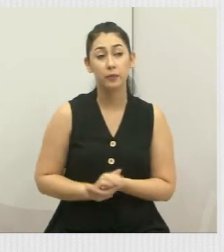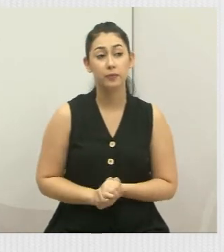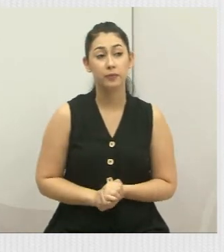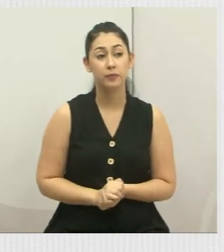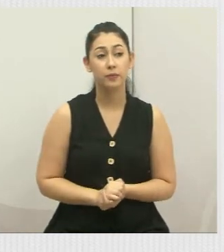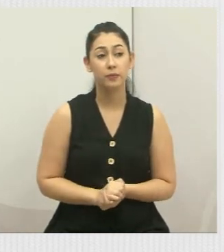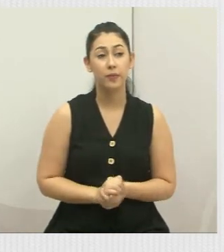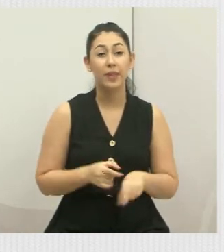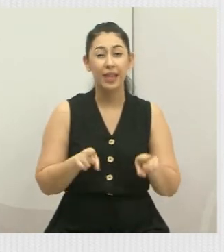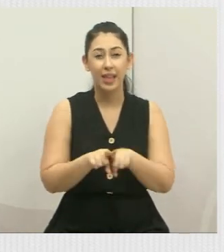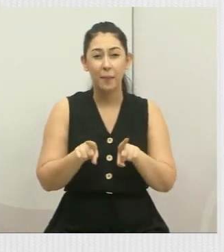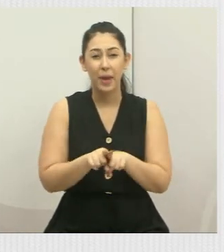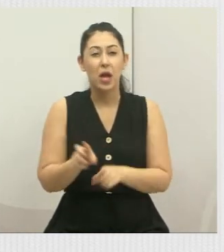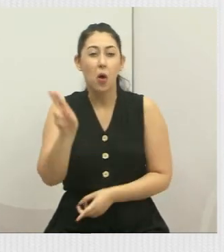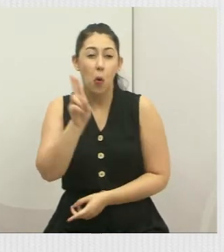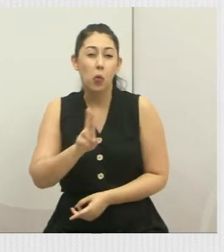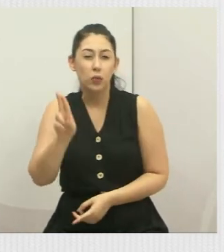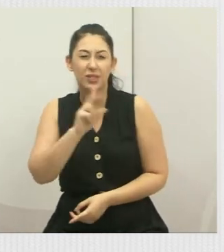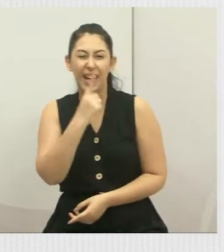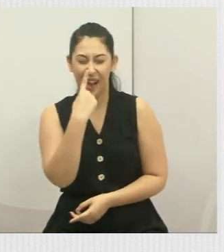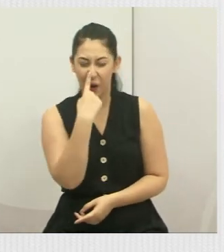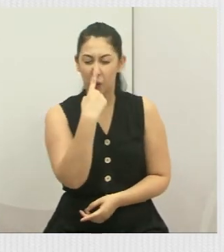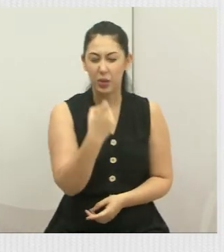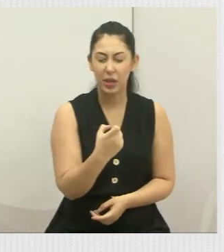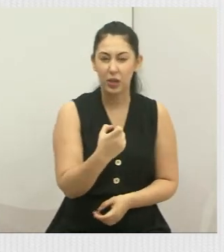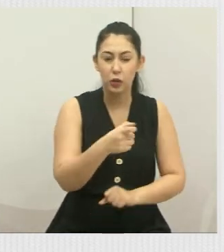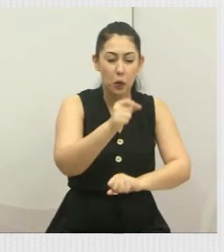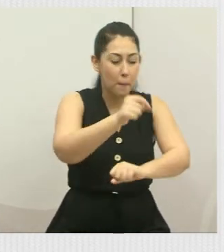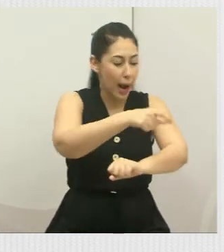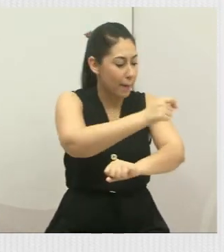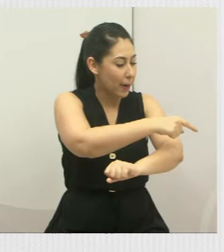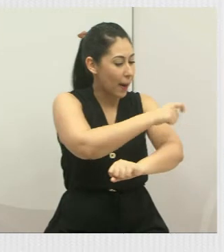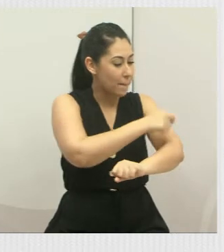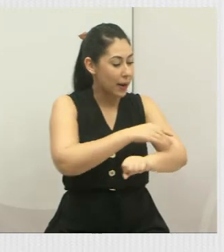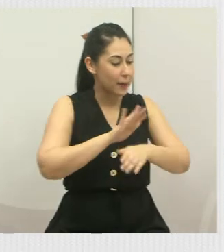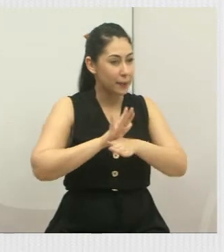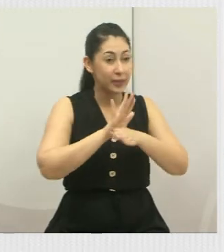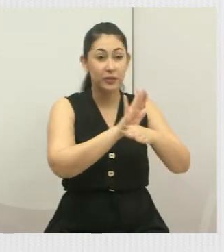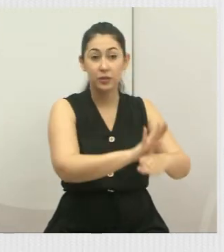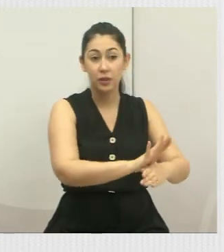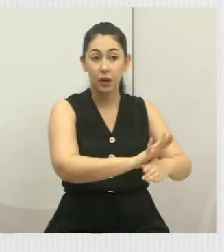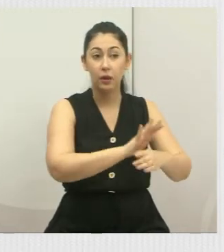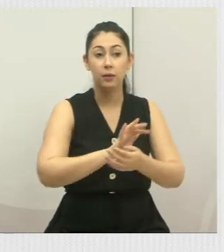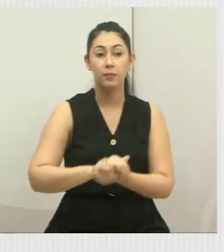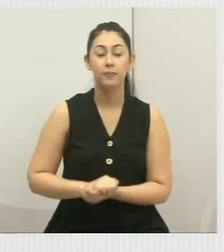Compostagem de resíduos orgânicos. Você tem informação sobre isso? Deixa a sua opinião aqui.